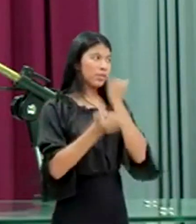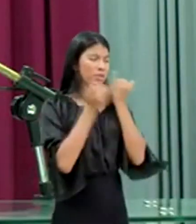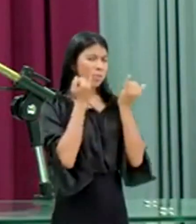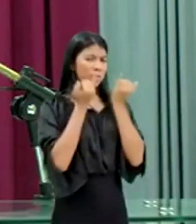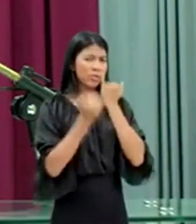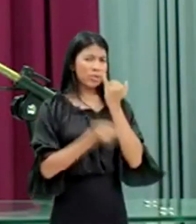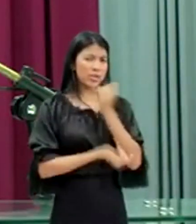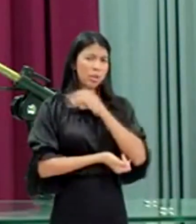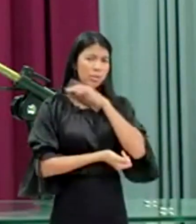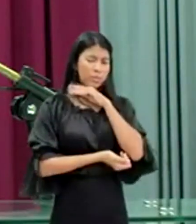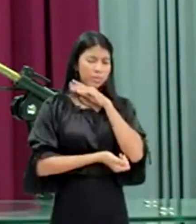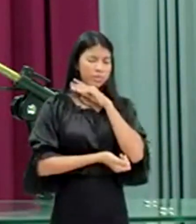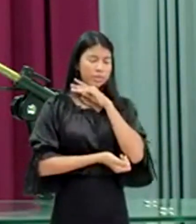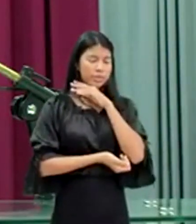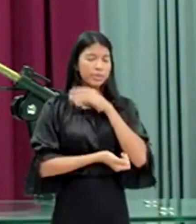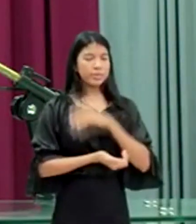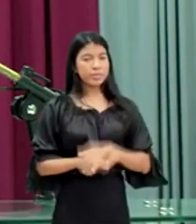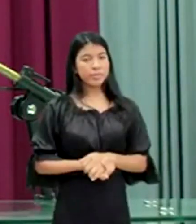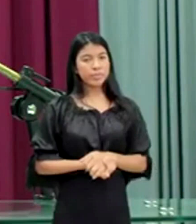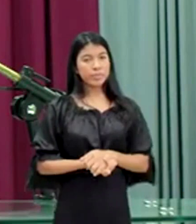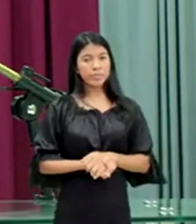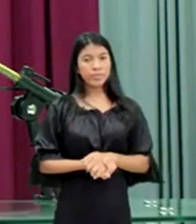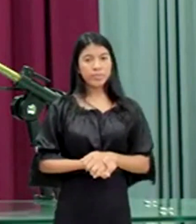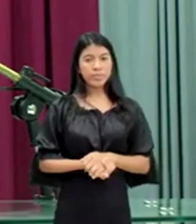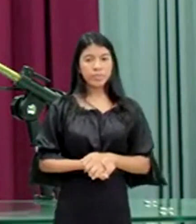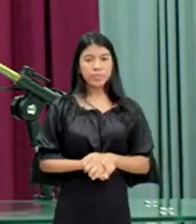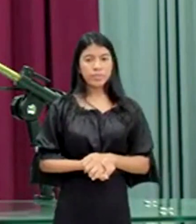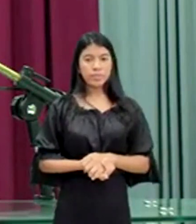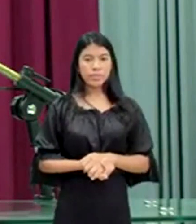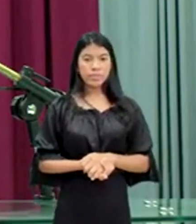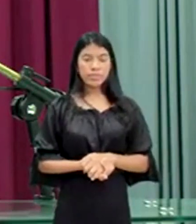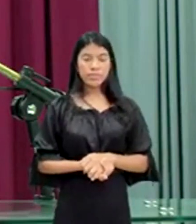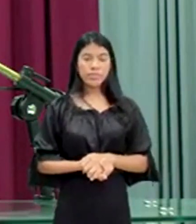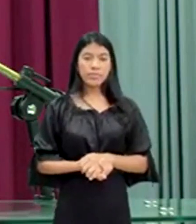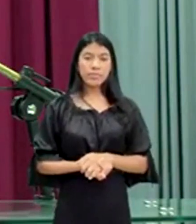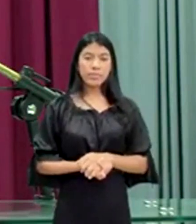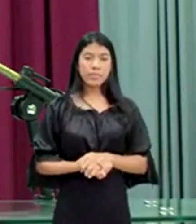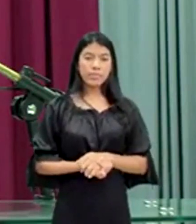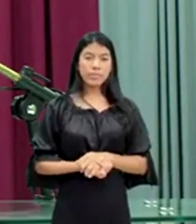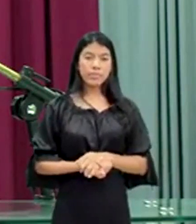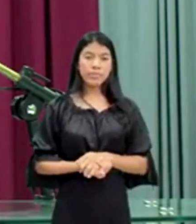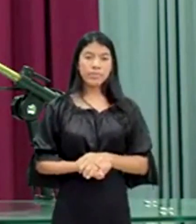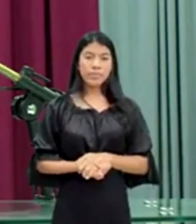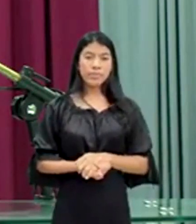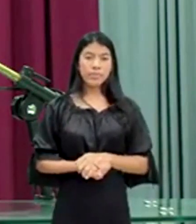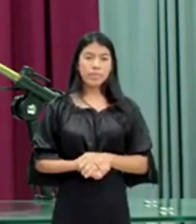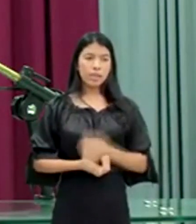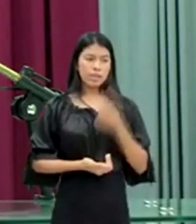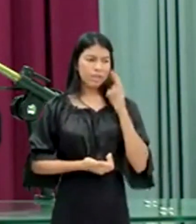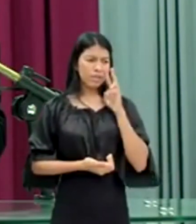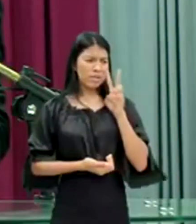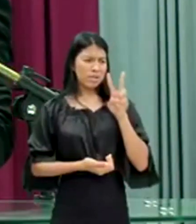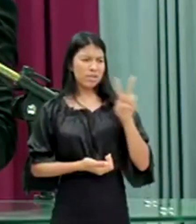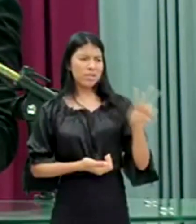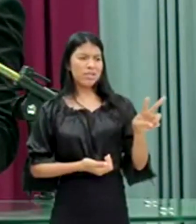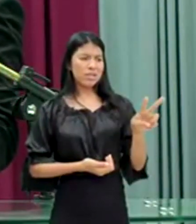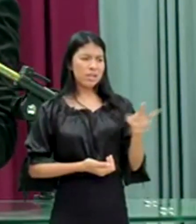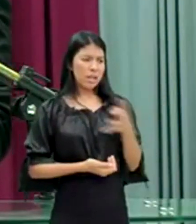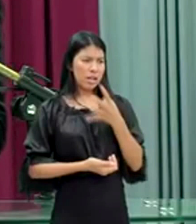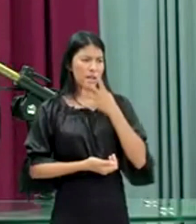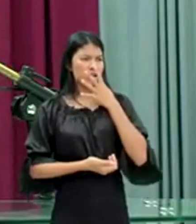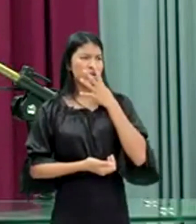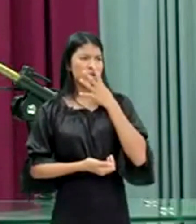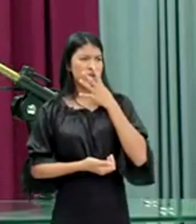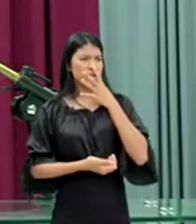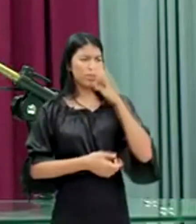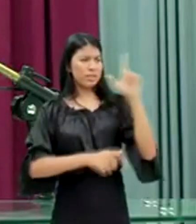De olhar para as notícias midiáticas, de olhar, porque a gente assiste o jornal